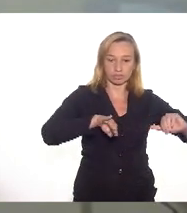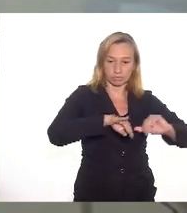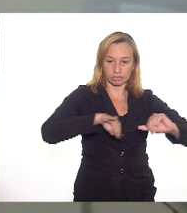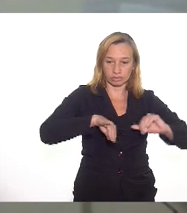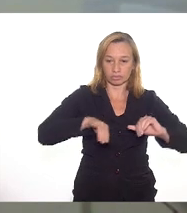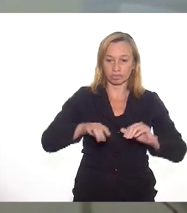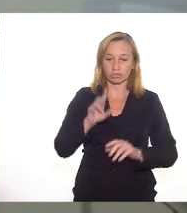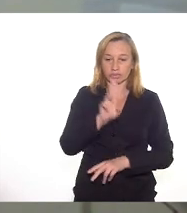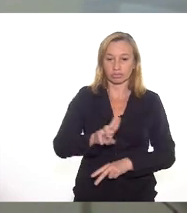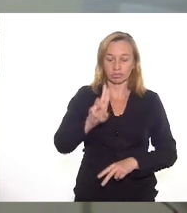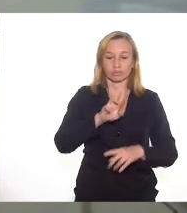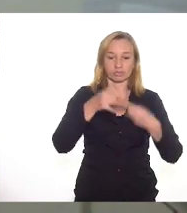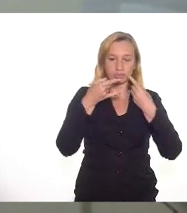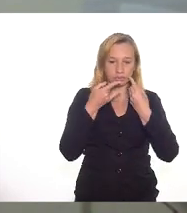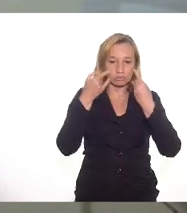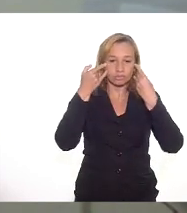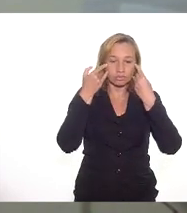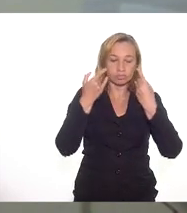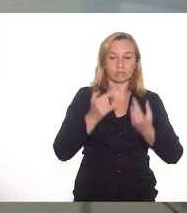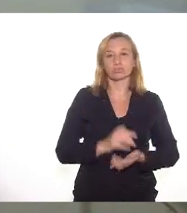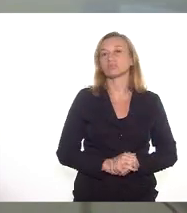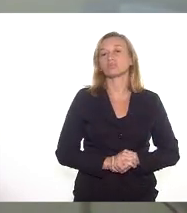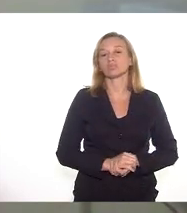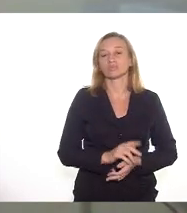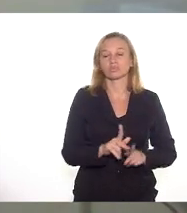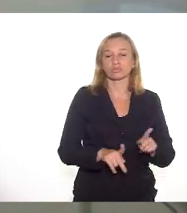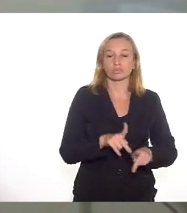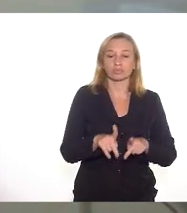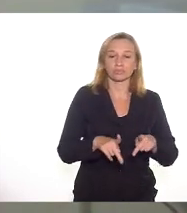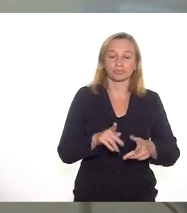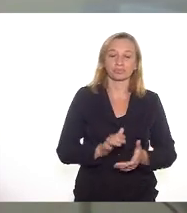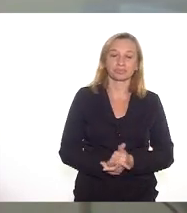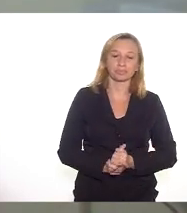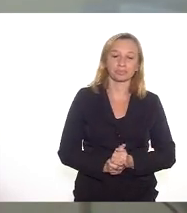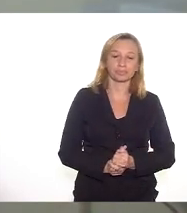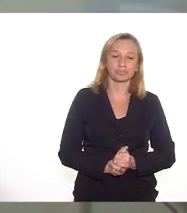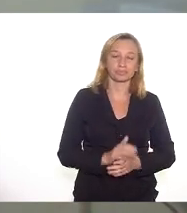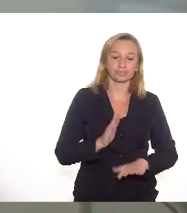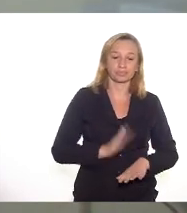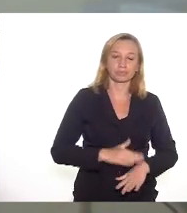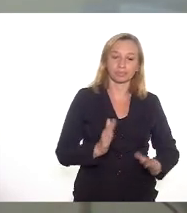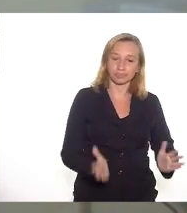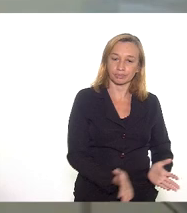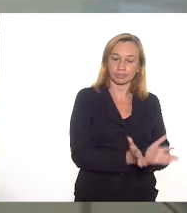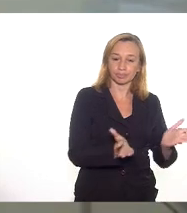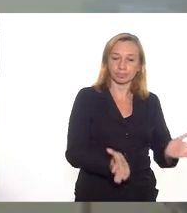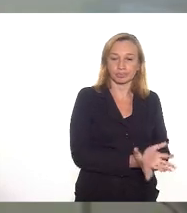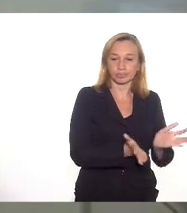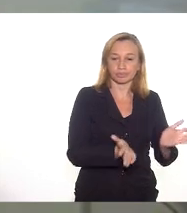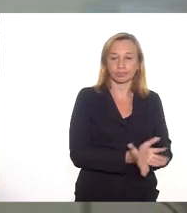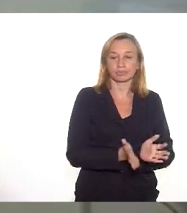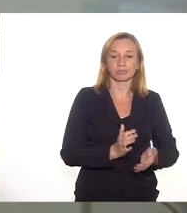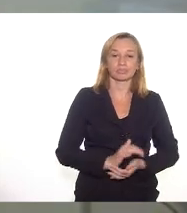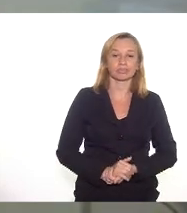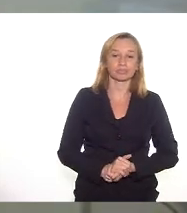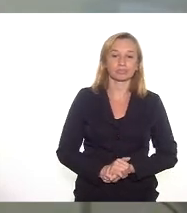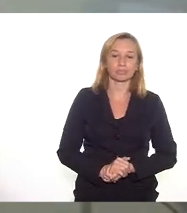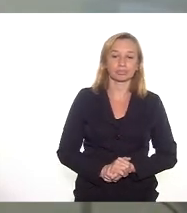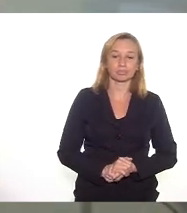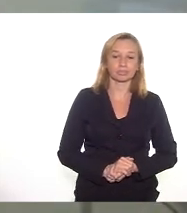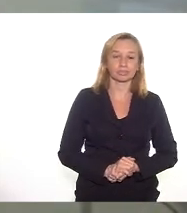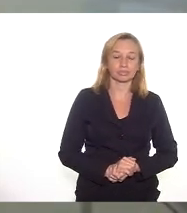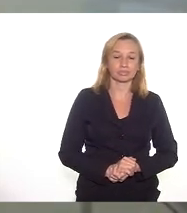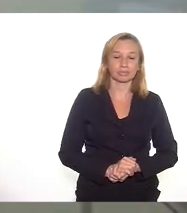de máscara, essas populações mais pobres, mais carentes, foram